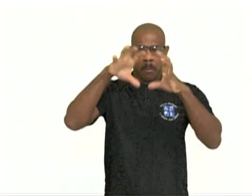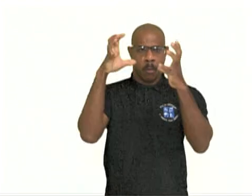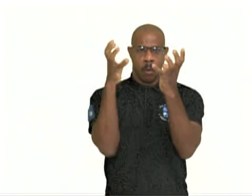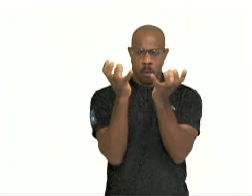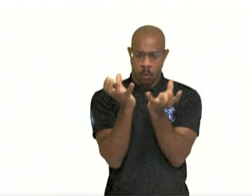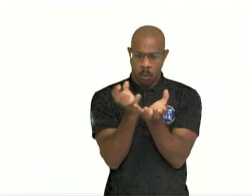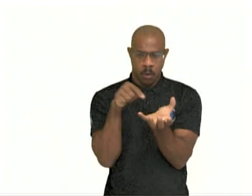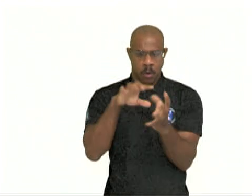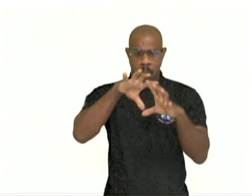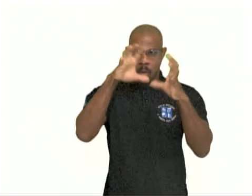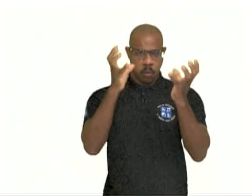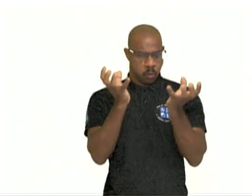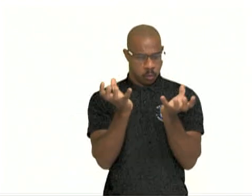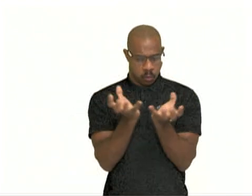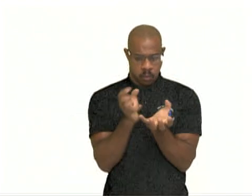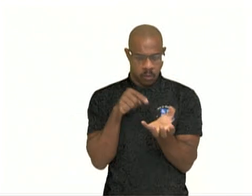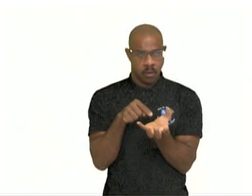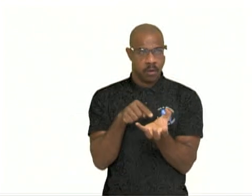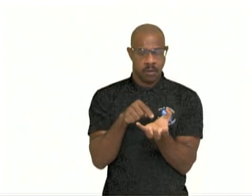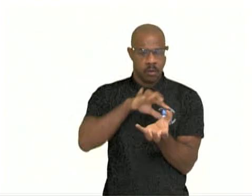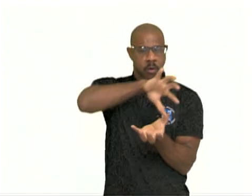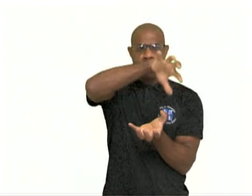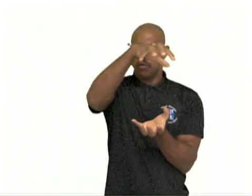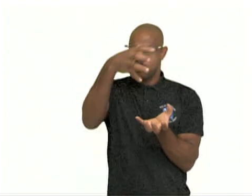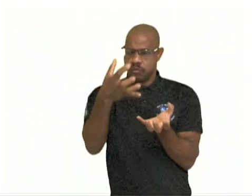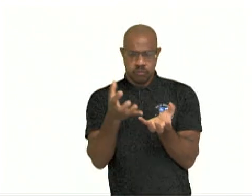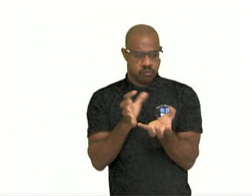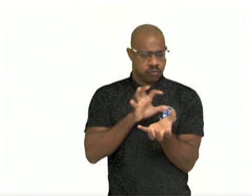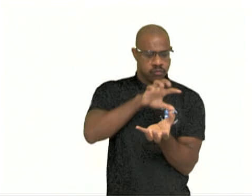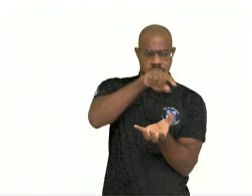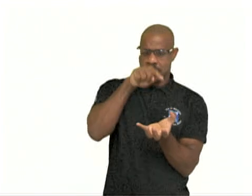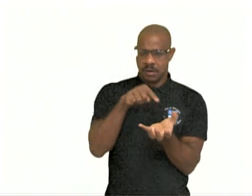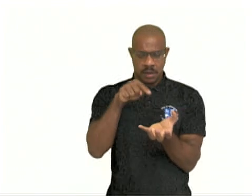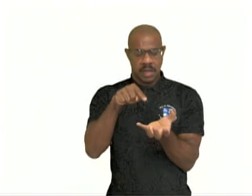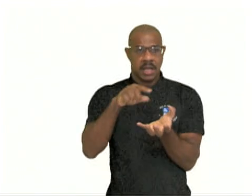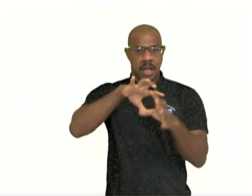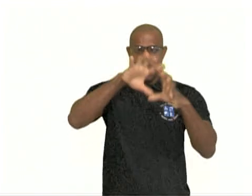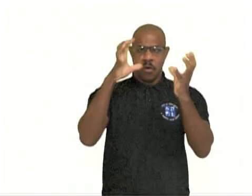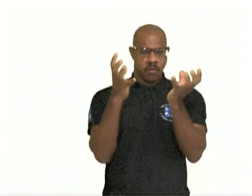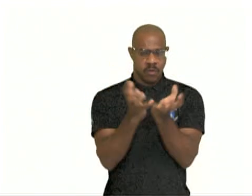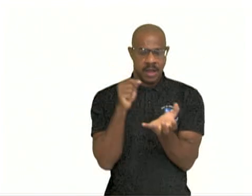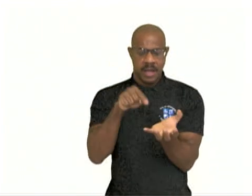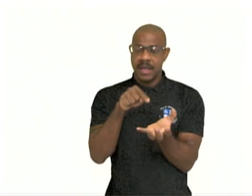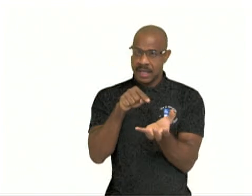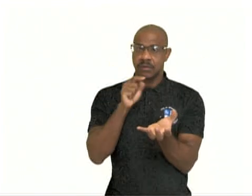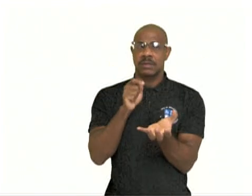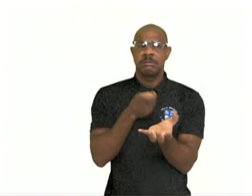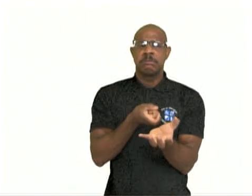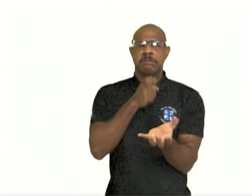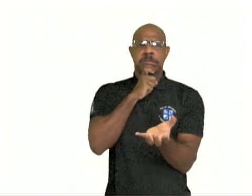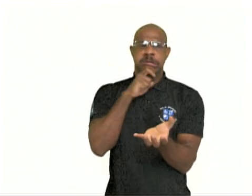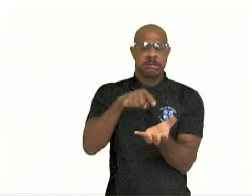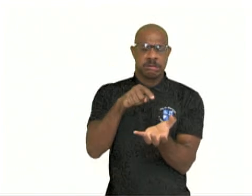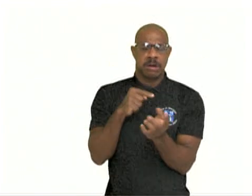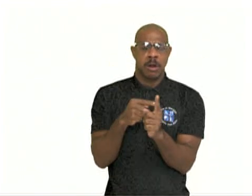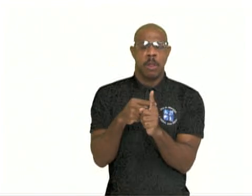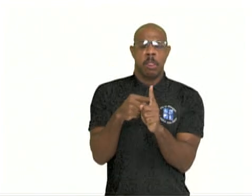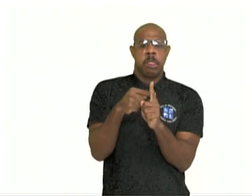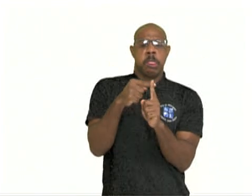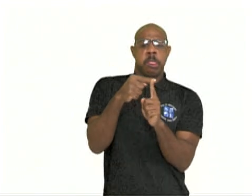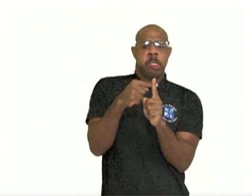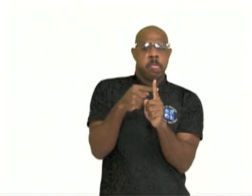com lava, vamos dizer, em toda a superfície. Essa condição de temperatura elevada de